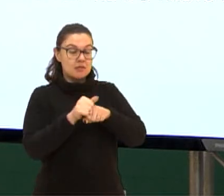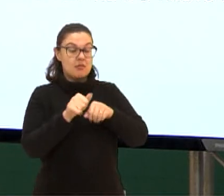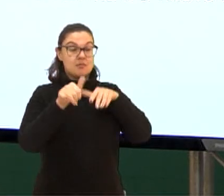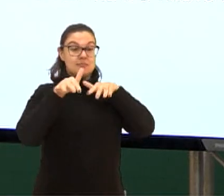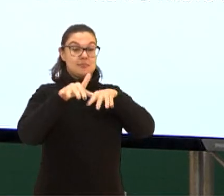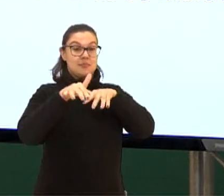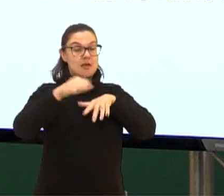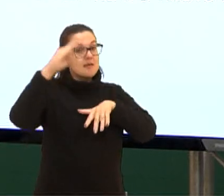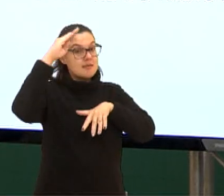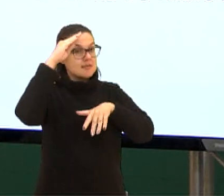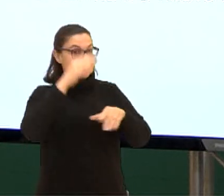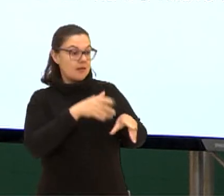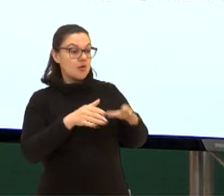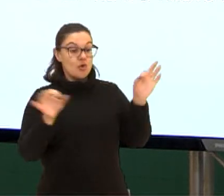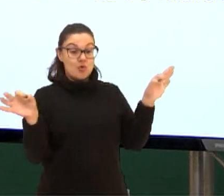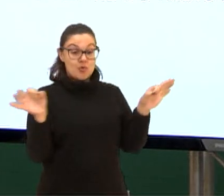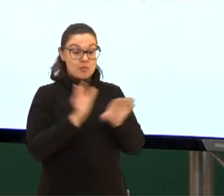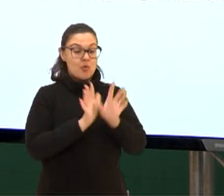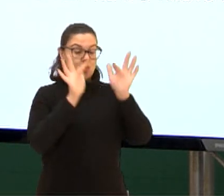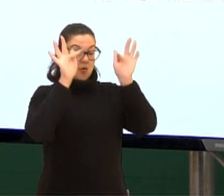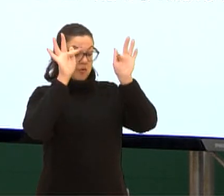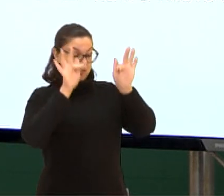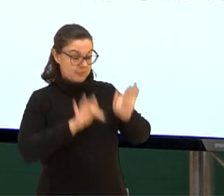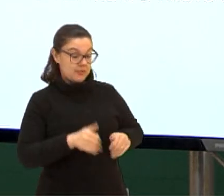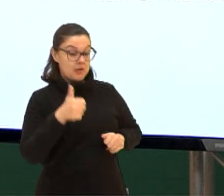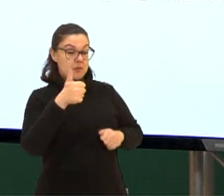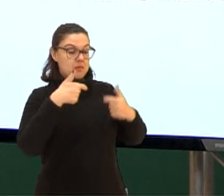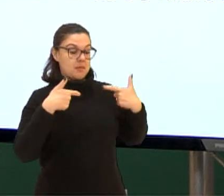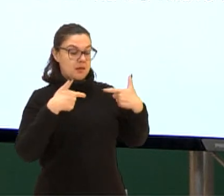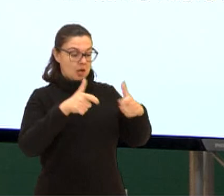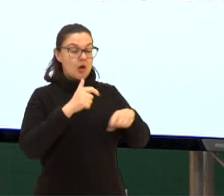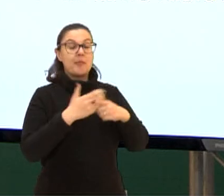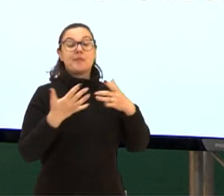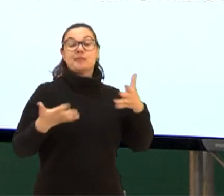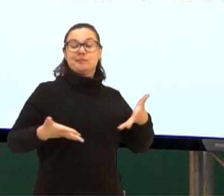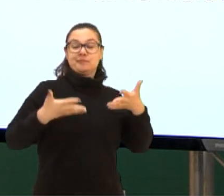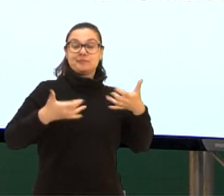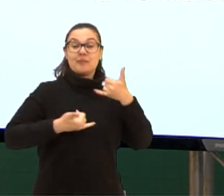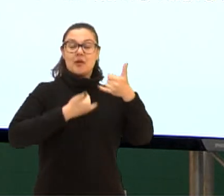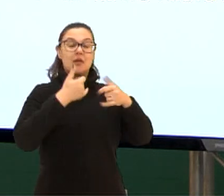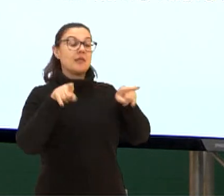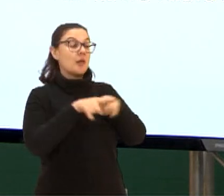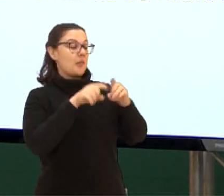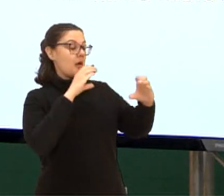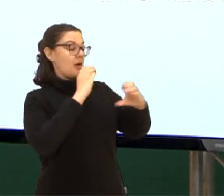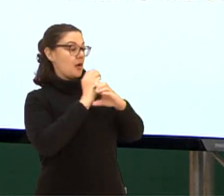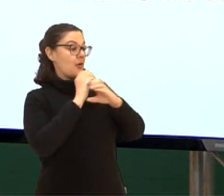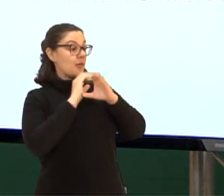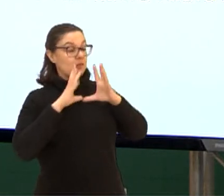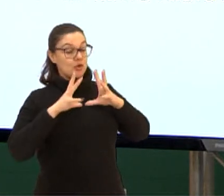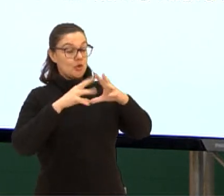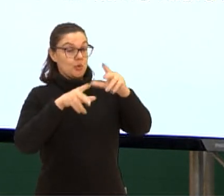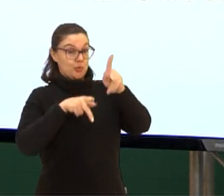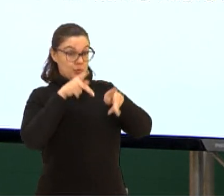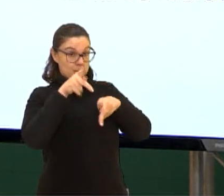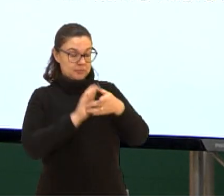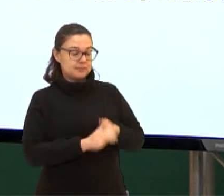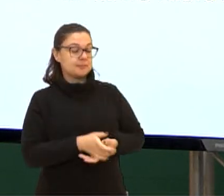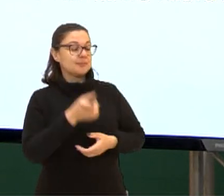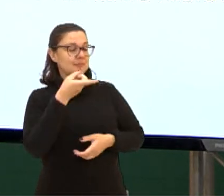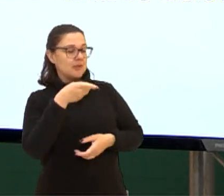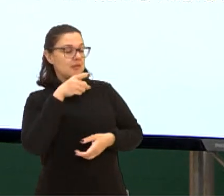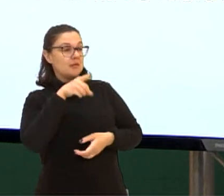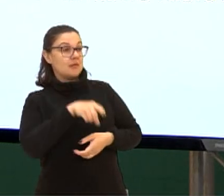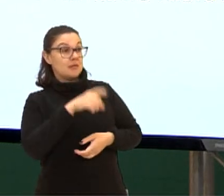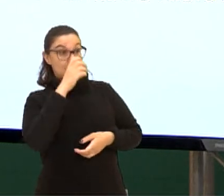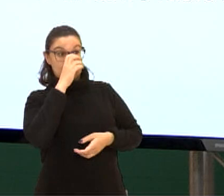militares. Depois que acabou a Primeira Guerra, essa tecnologia foi inserida para entretenimento e comunicação das massas. Essa